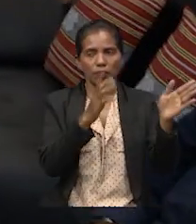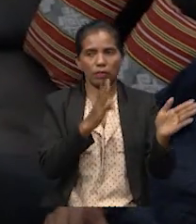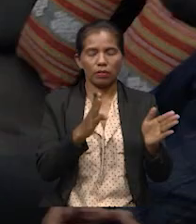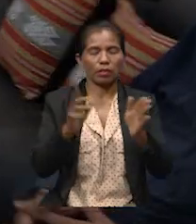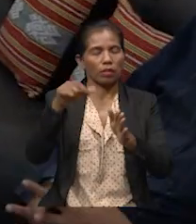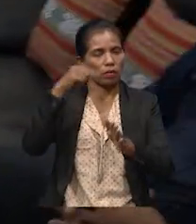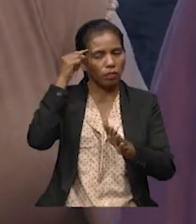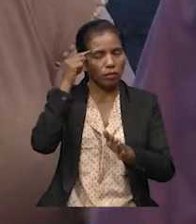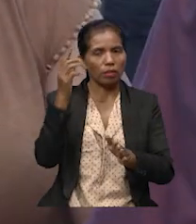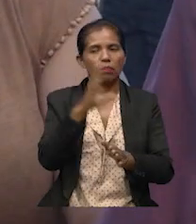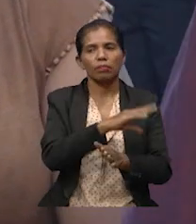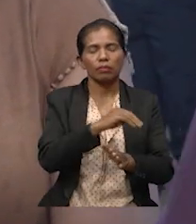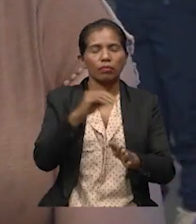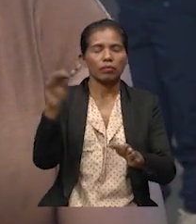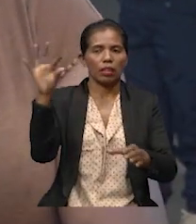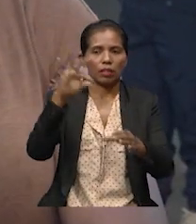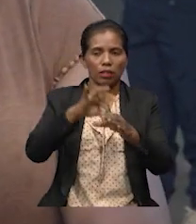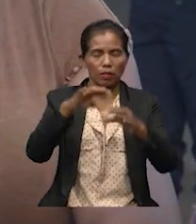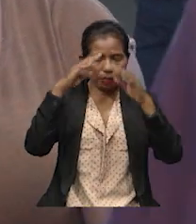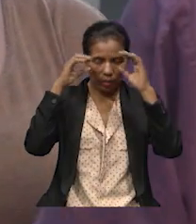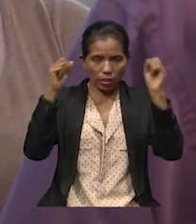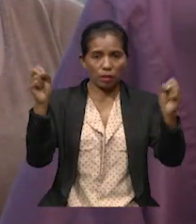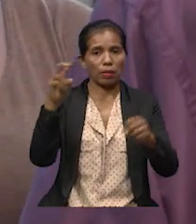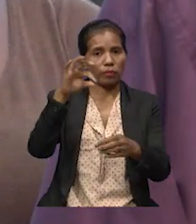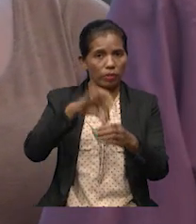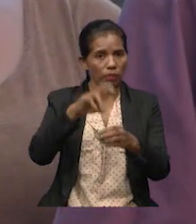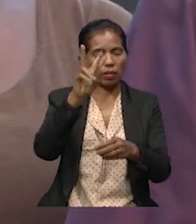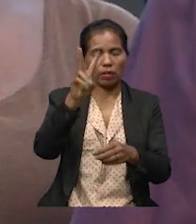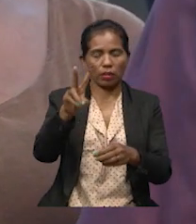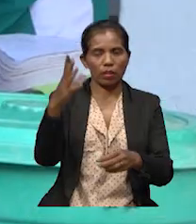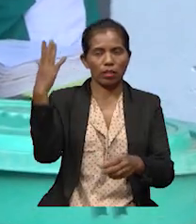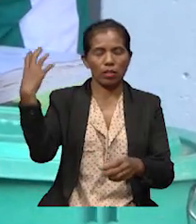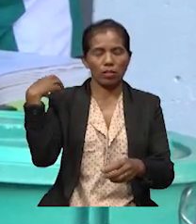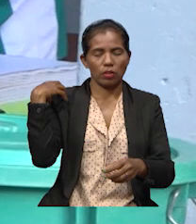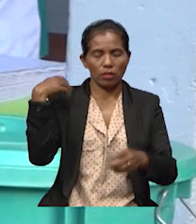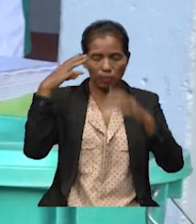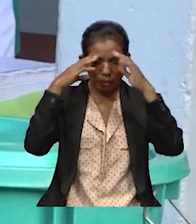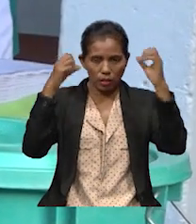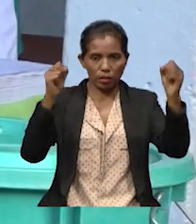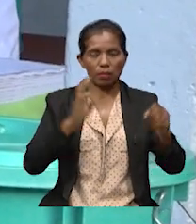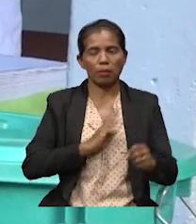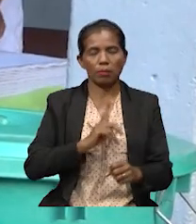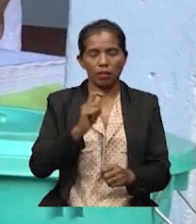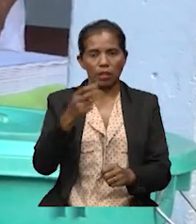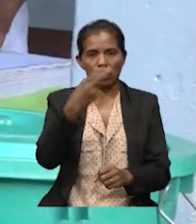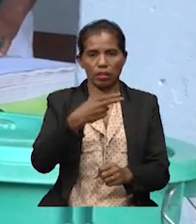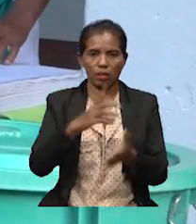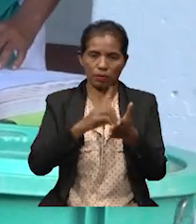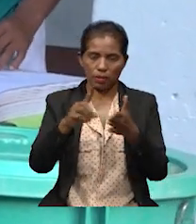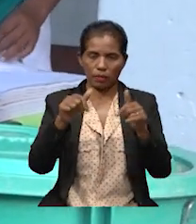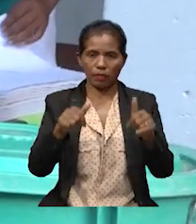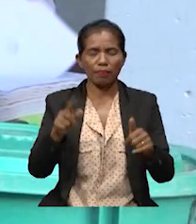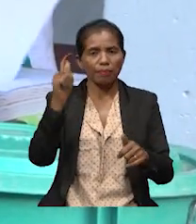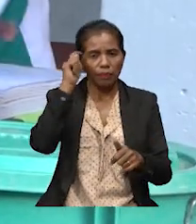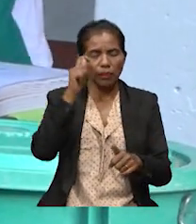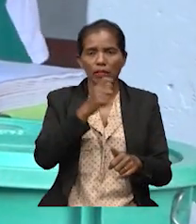governo Nian para a eleição presidencial, segunda volta, e a Palácio Presidencial vai repetir quinta semana, né? Tarumatarua,